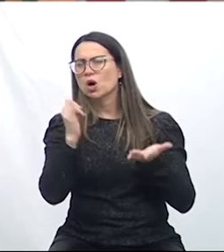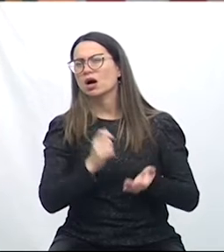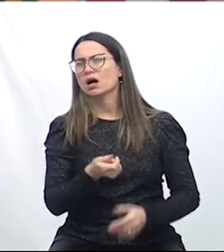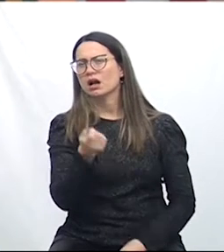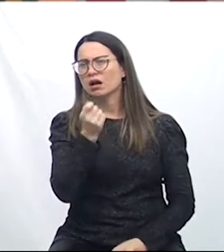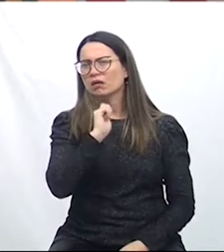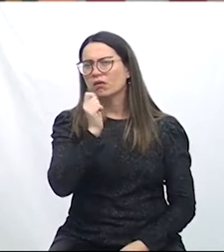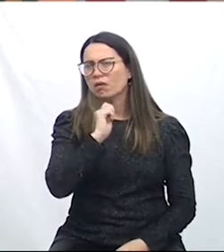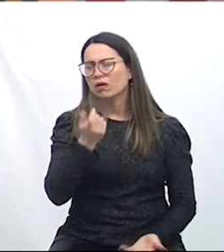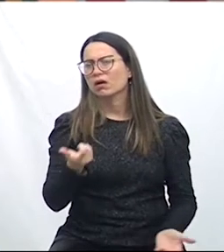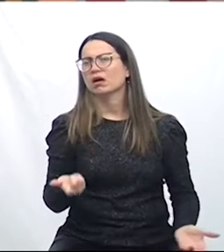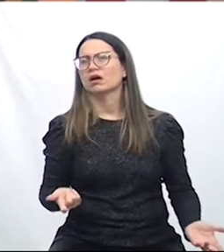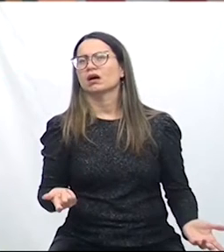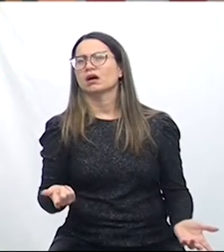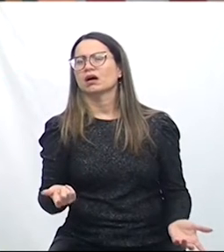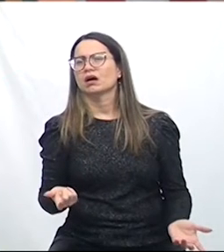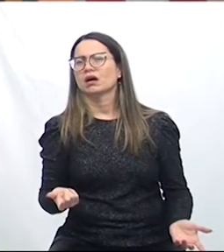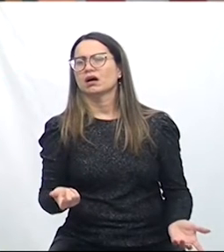Ele é contra isso.